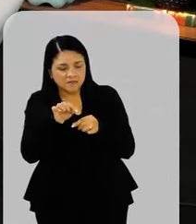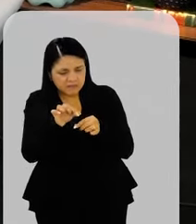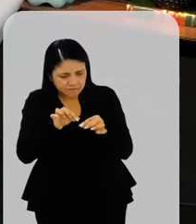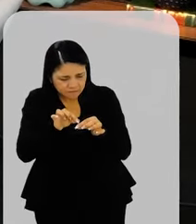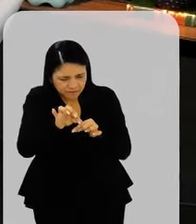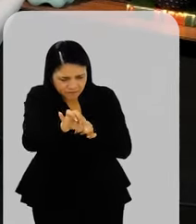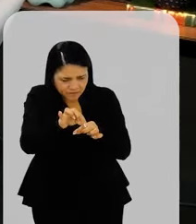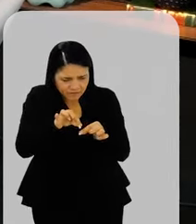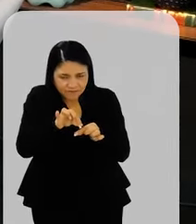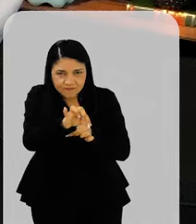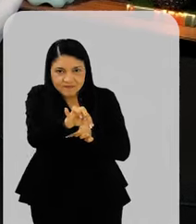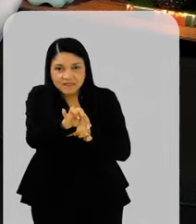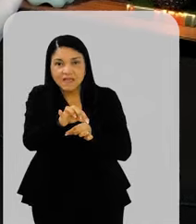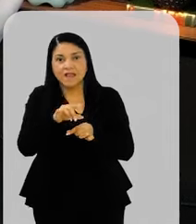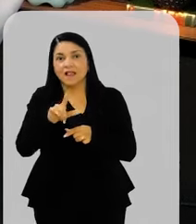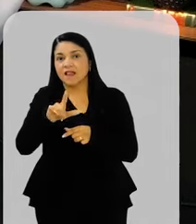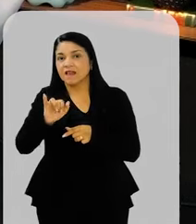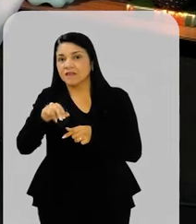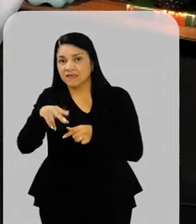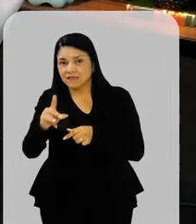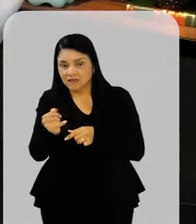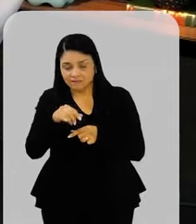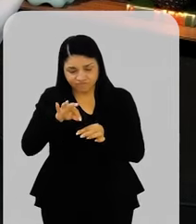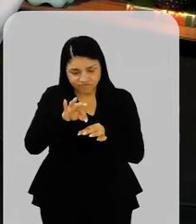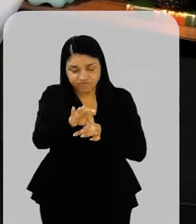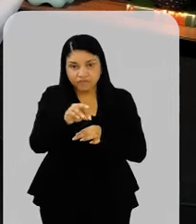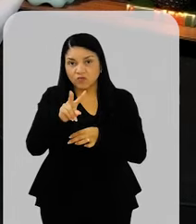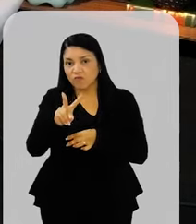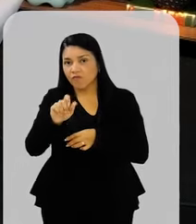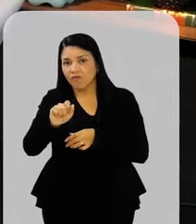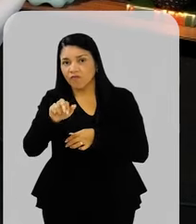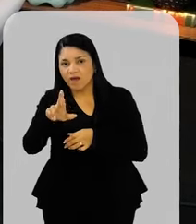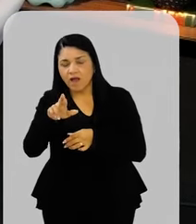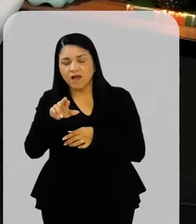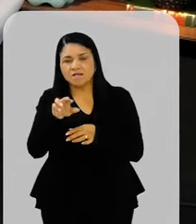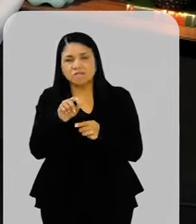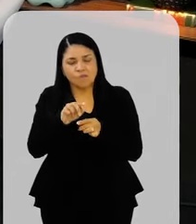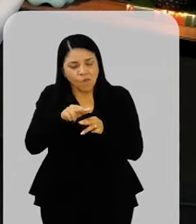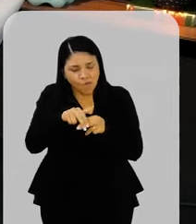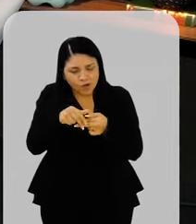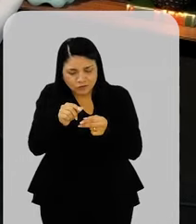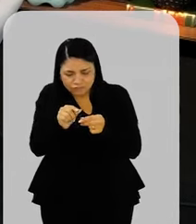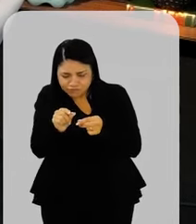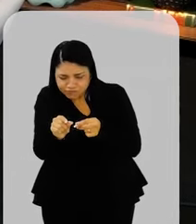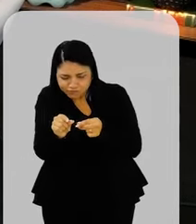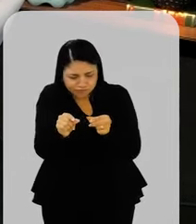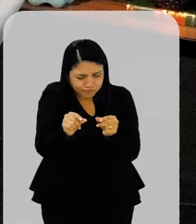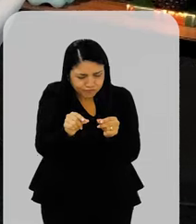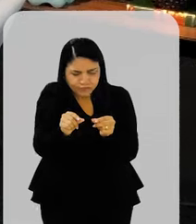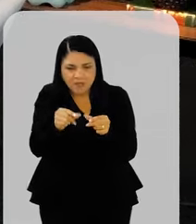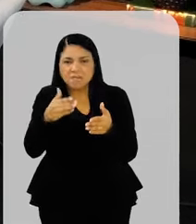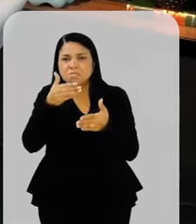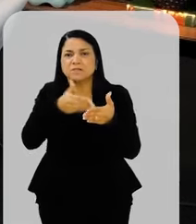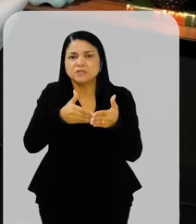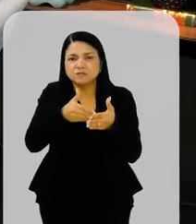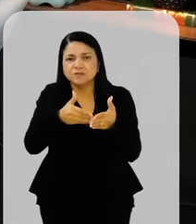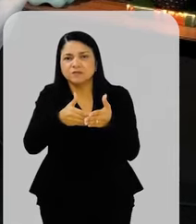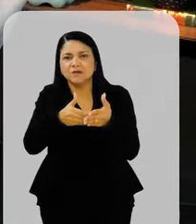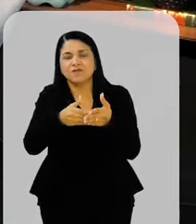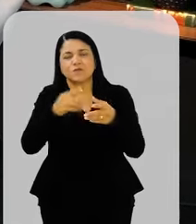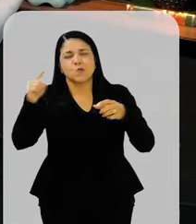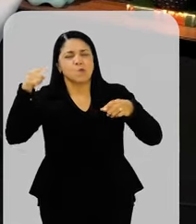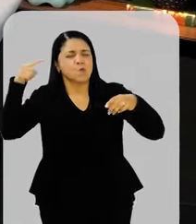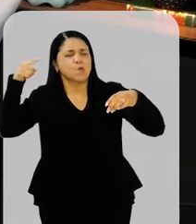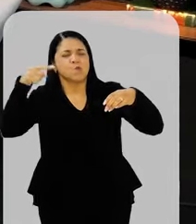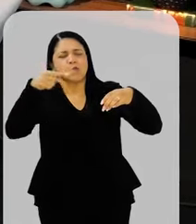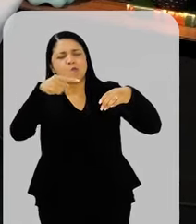reguinha, né? Bota ali aquela linha no VAR, por causa de meio milímetro, um milímetro, ah, foi impedimento, às